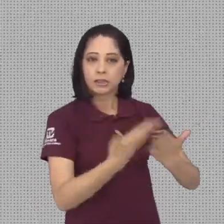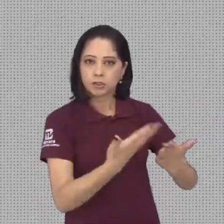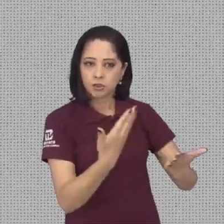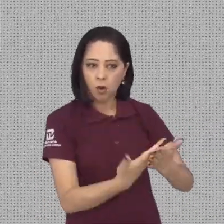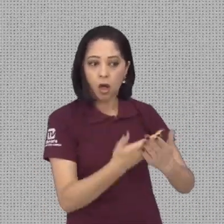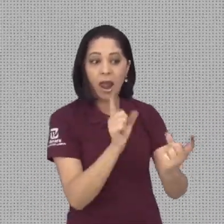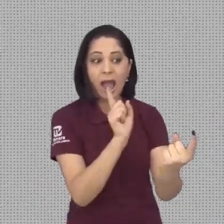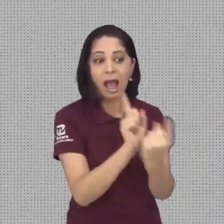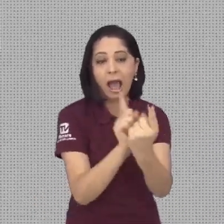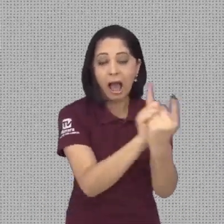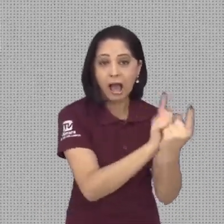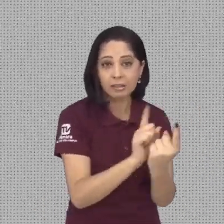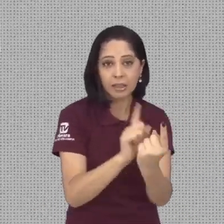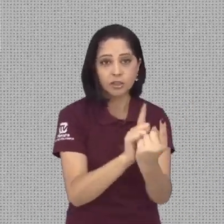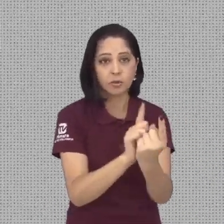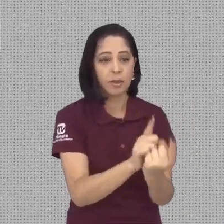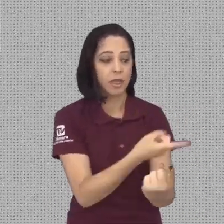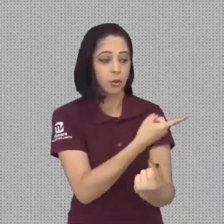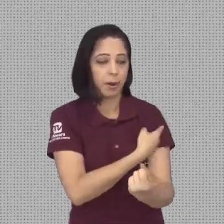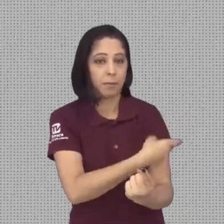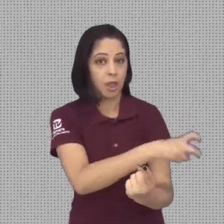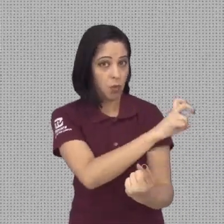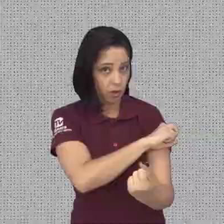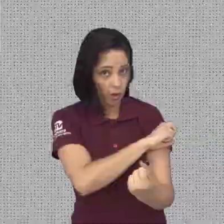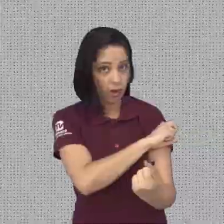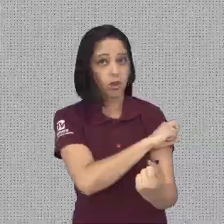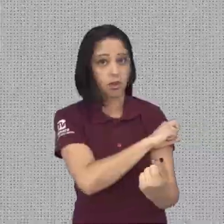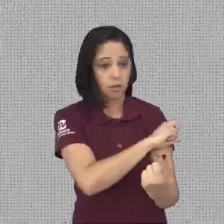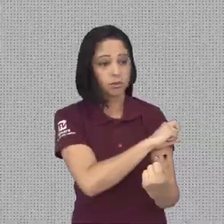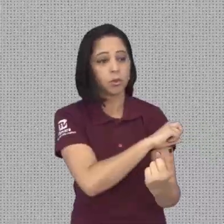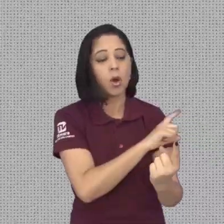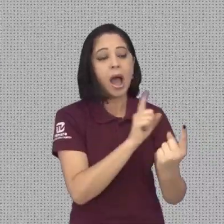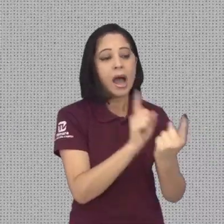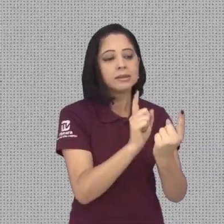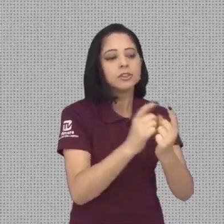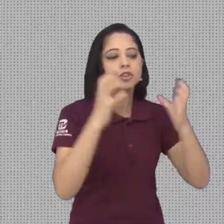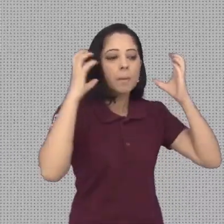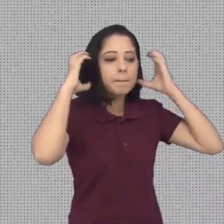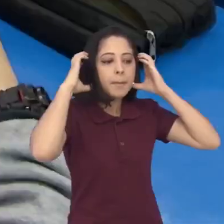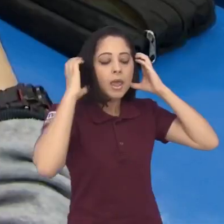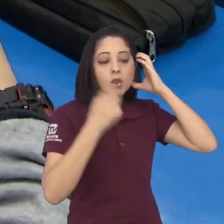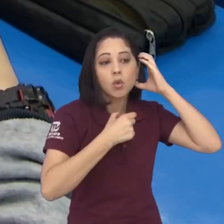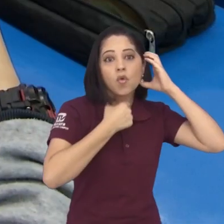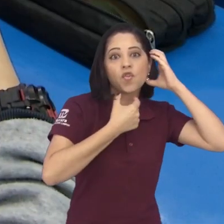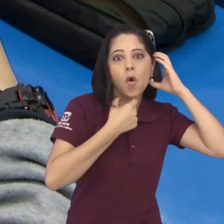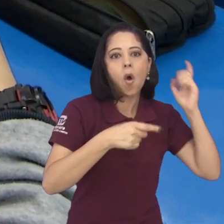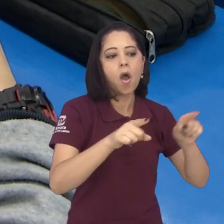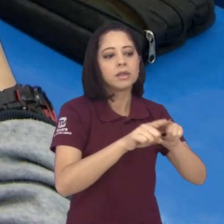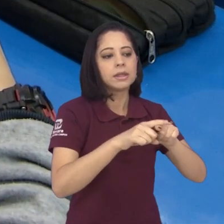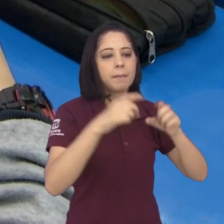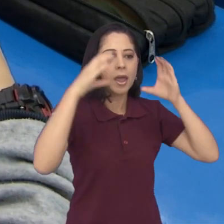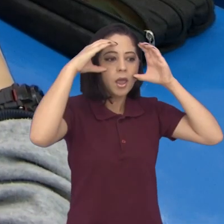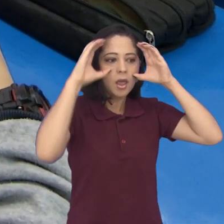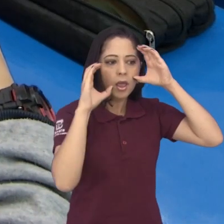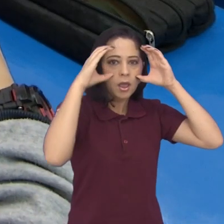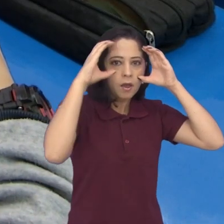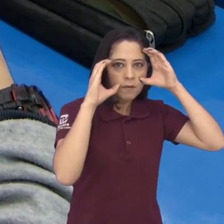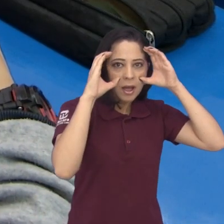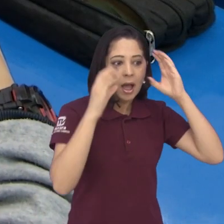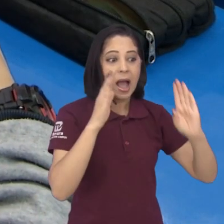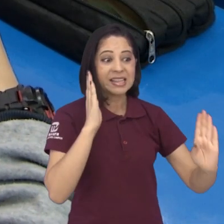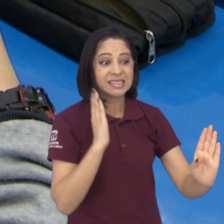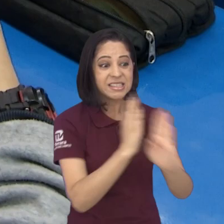e fonoaudiologia para alunos do primeiro ano do ensino fundamental da rede municipal. O objetivo é detectar